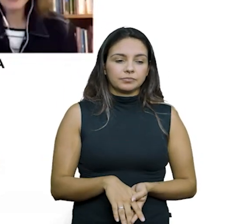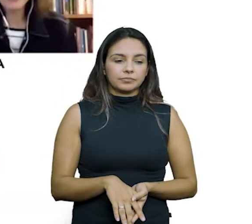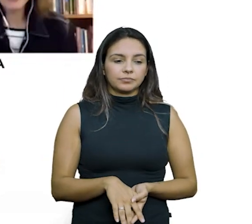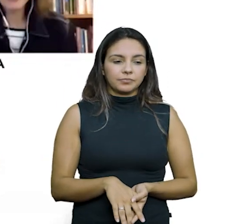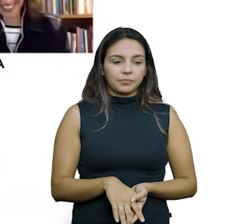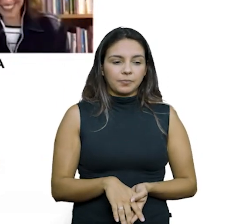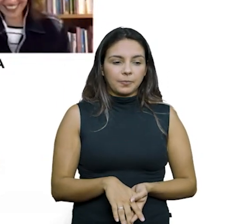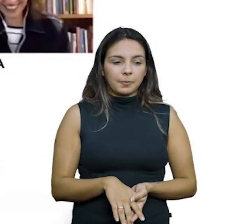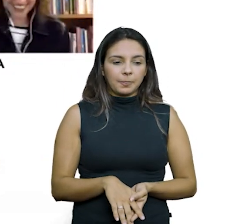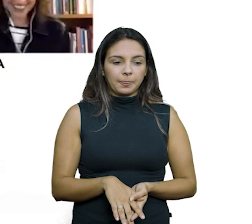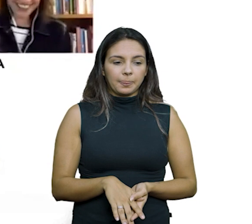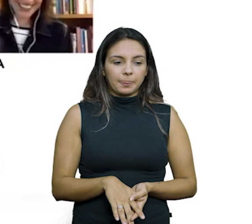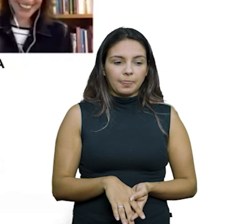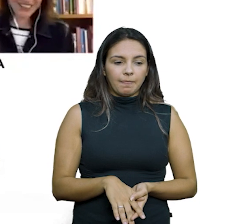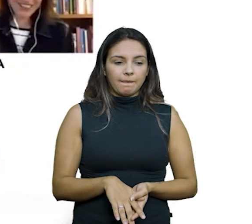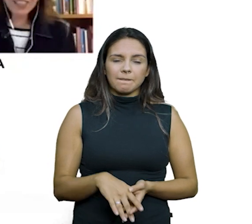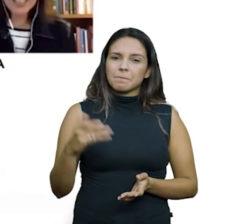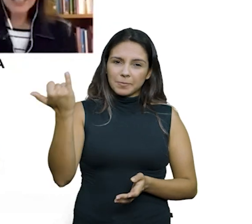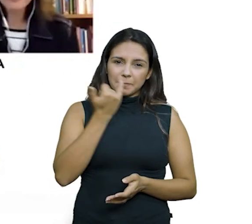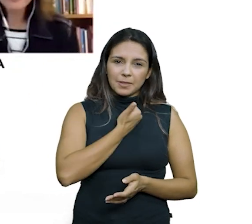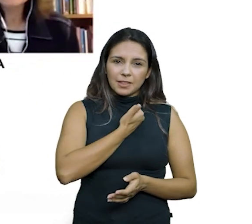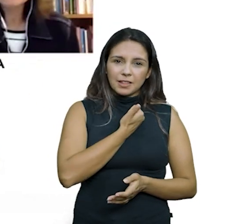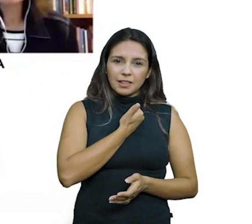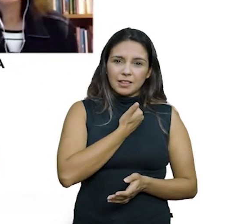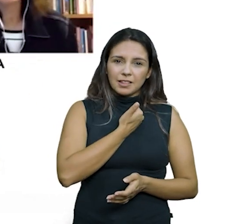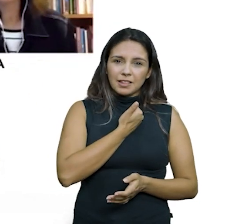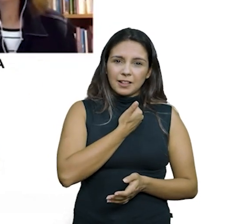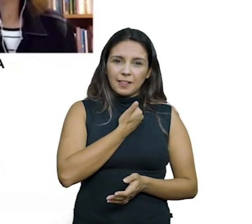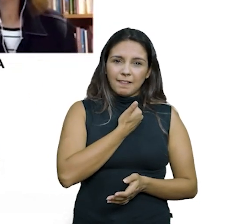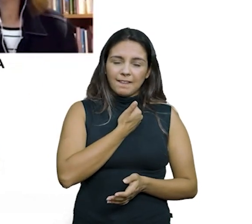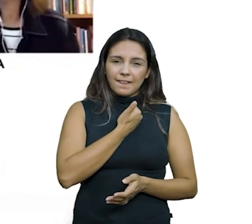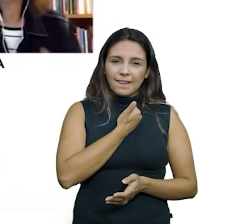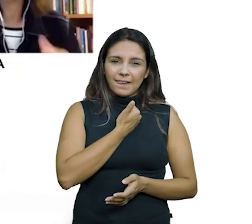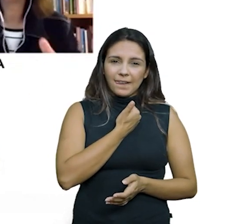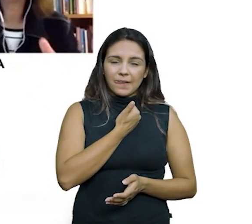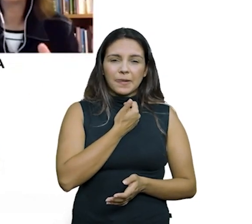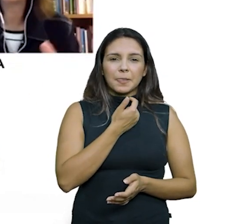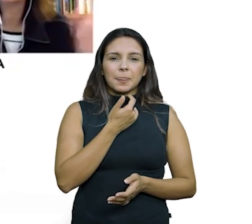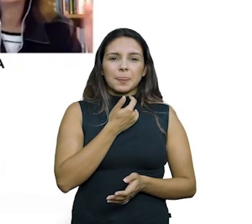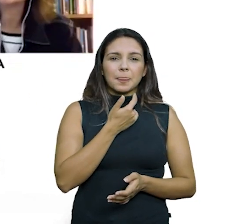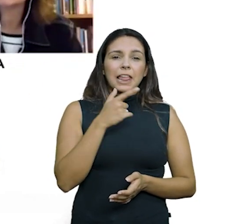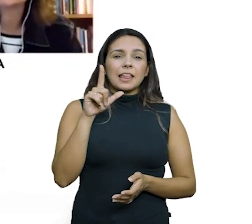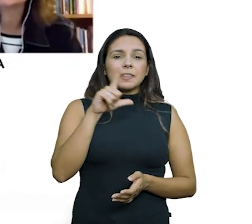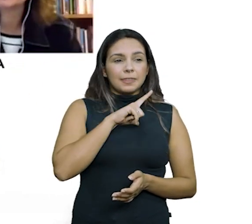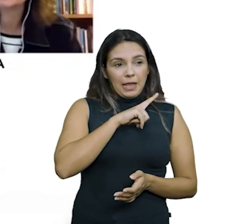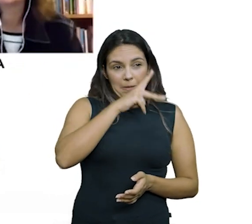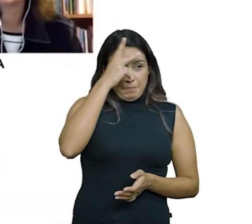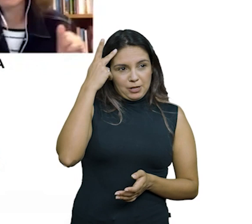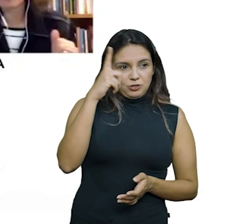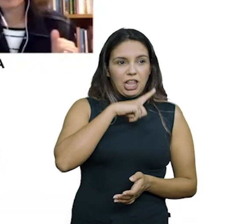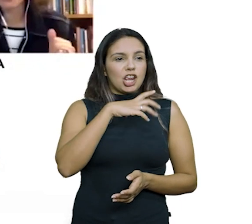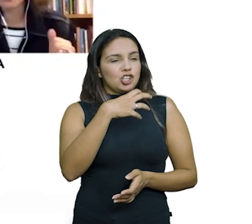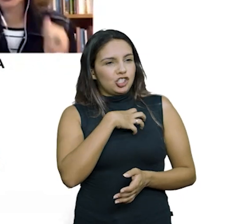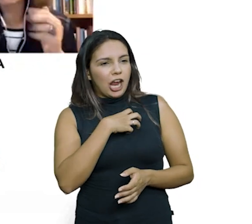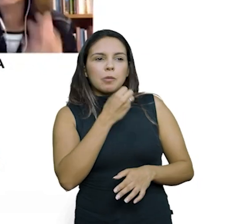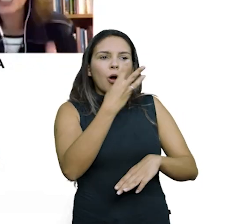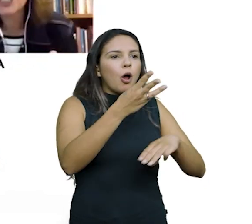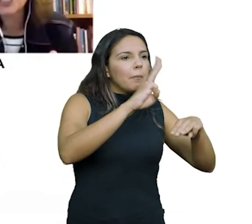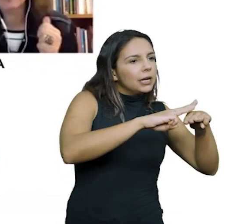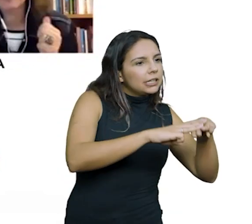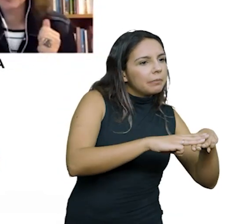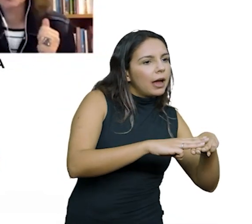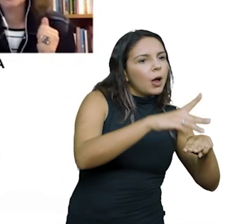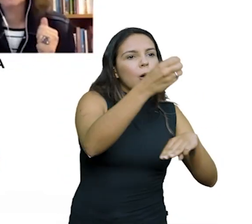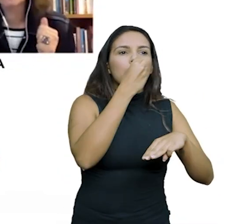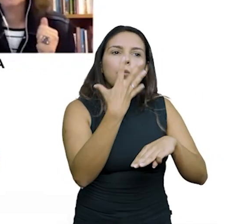de Ângeles Sato, a Cristina falou, Leila, tem gente igualzinha assim, tem gente que tem jeito para matemática, jeito para